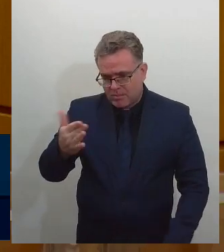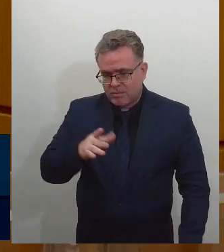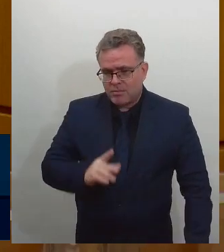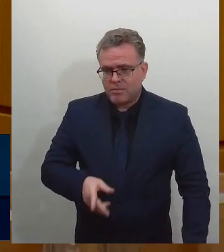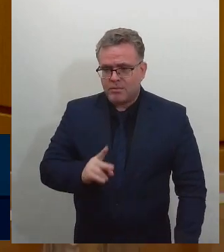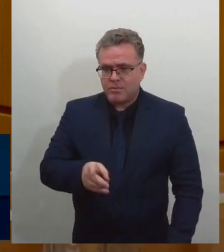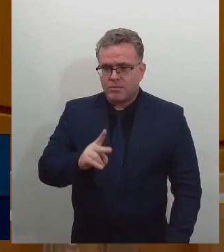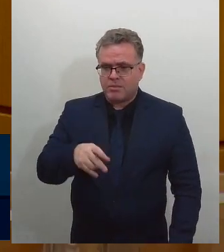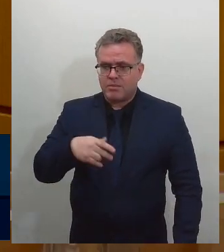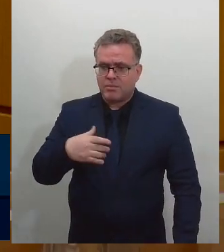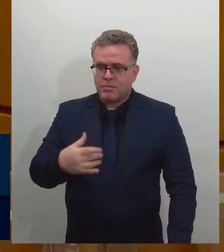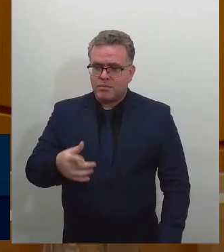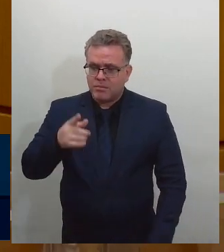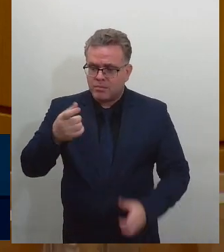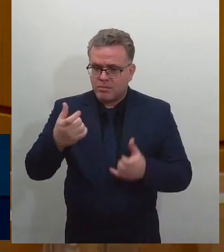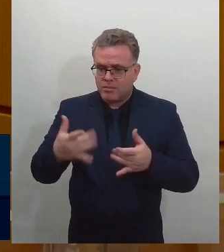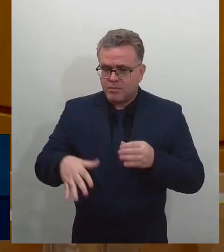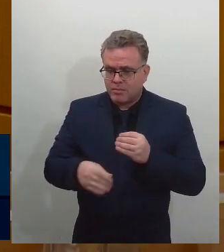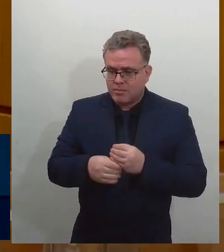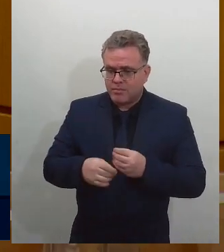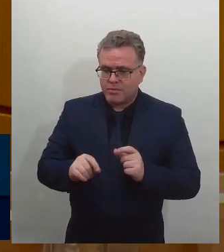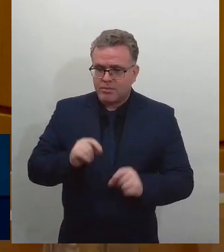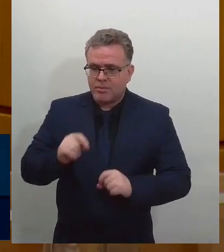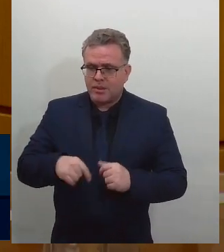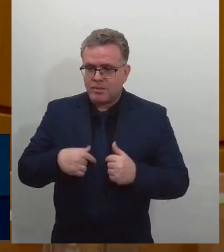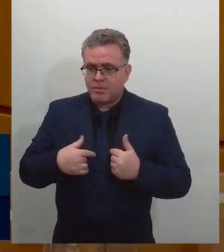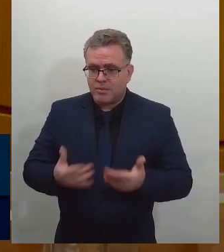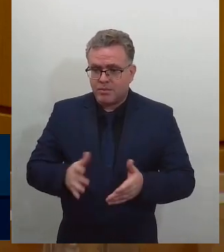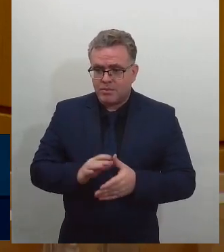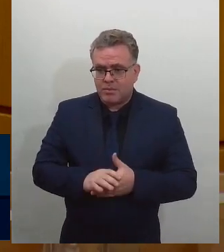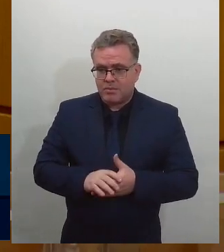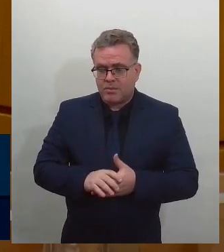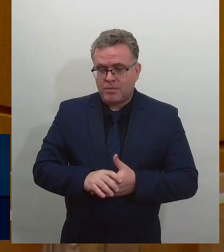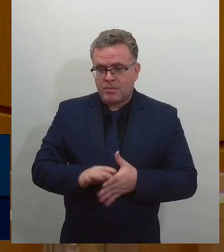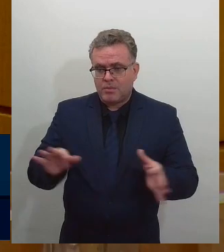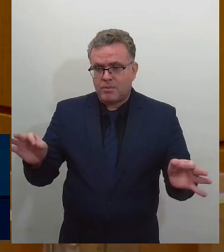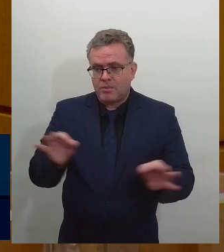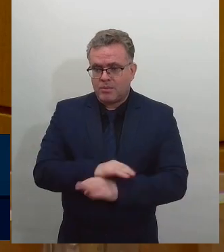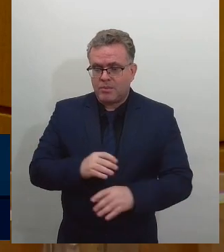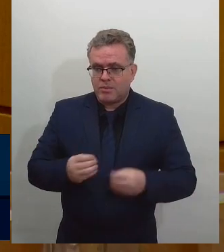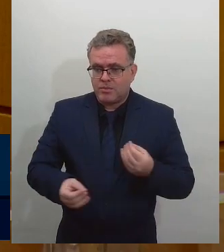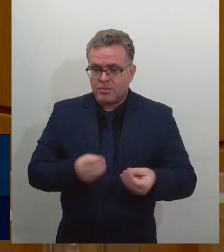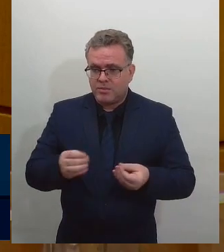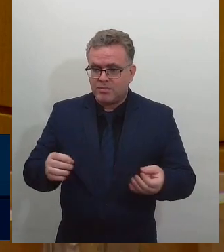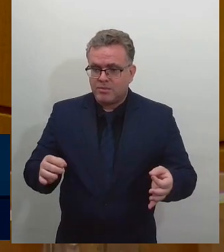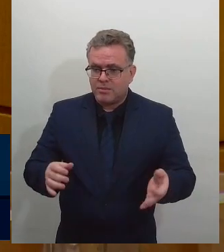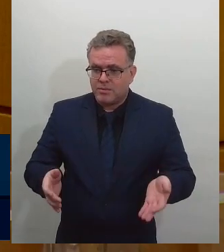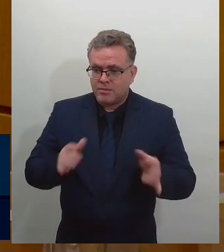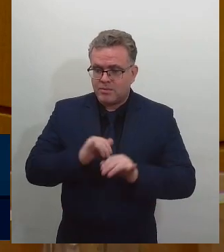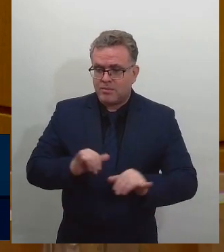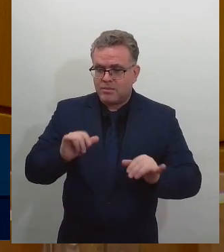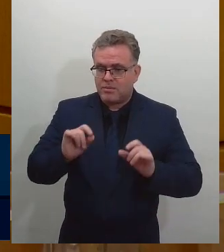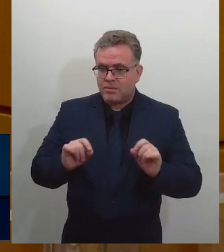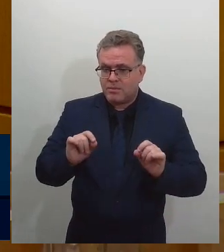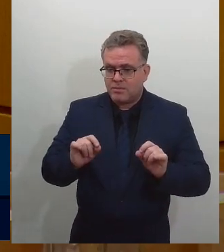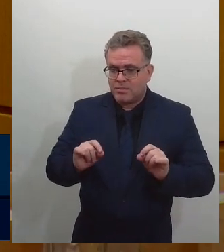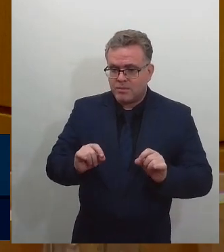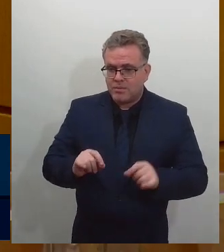a parte de Vossa Excelência e concluo, presidente, dizendo o seguinte: eu quero aqui fazer uma crítica